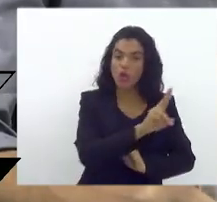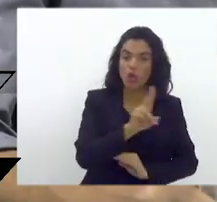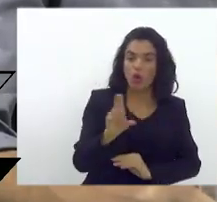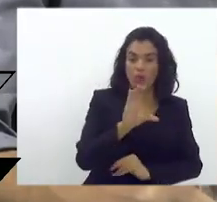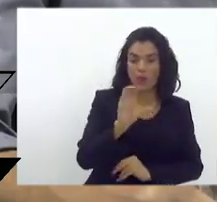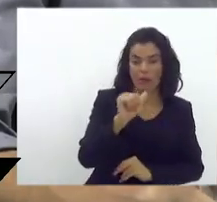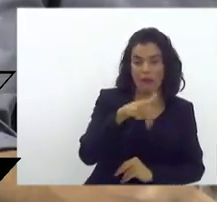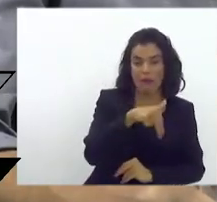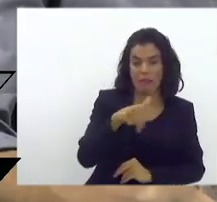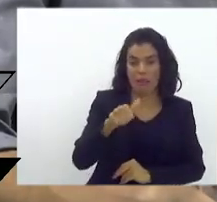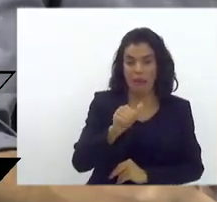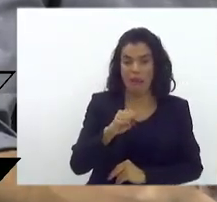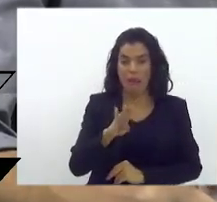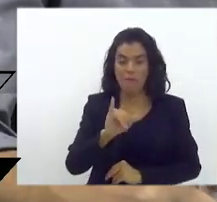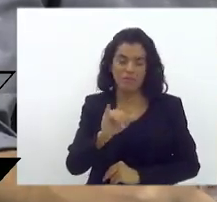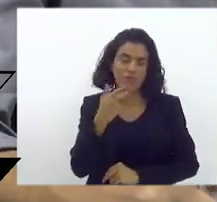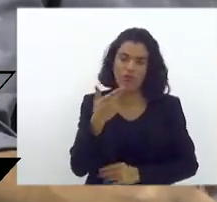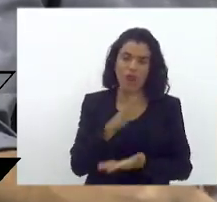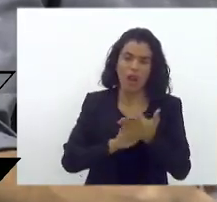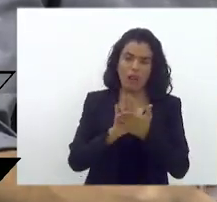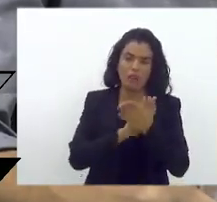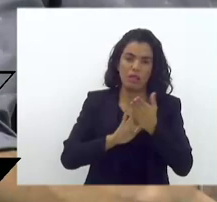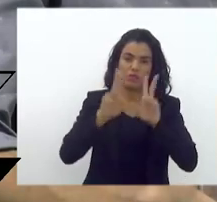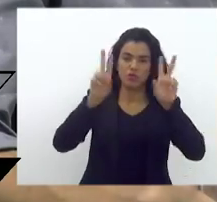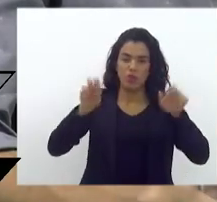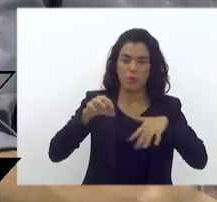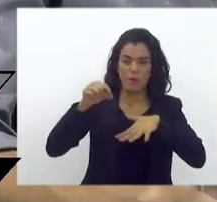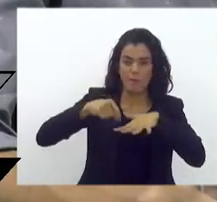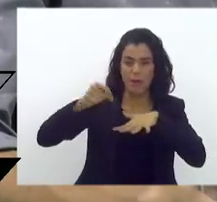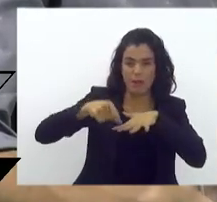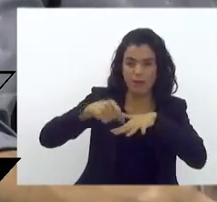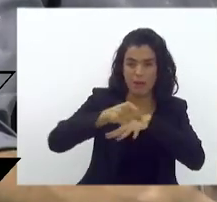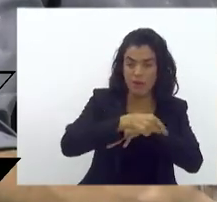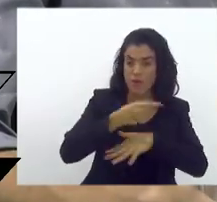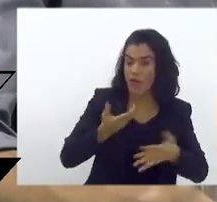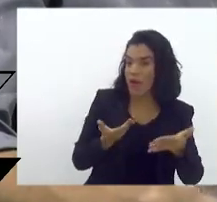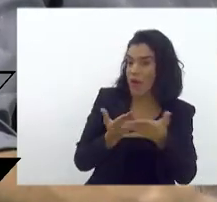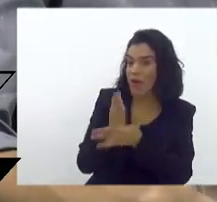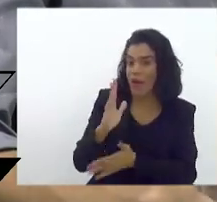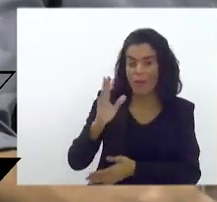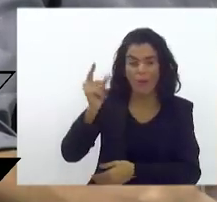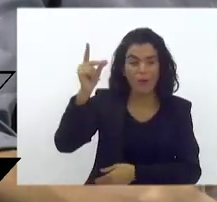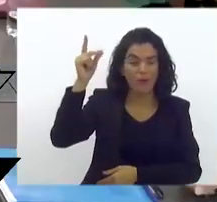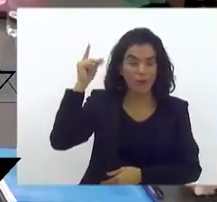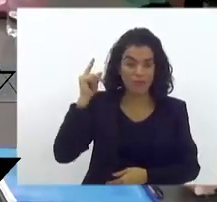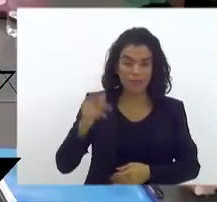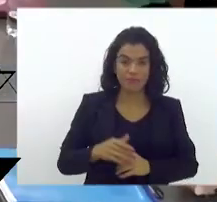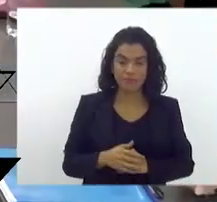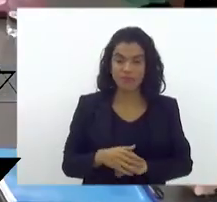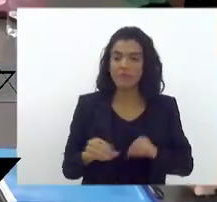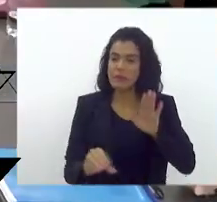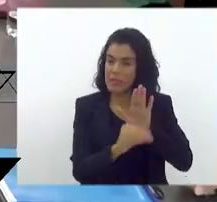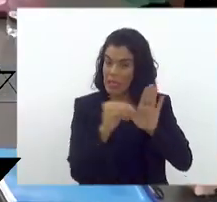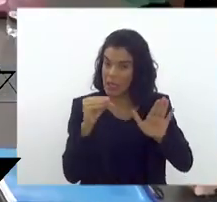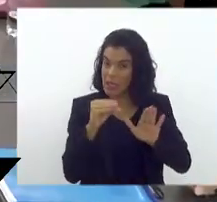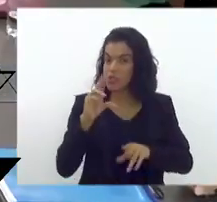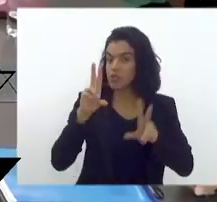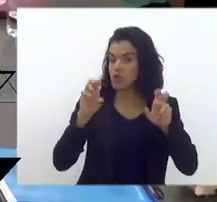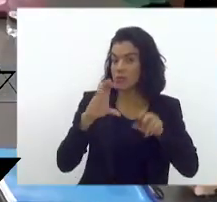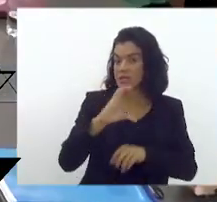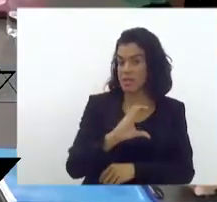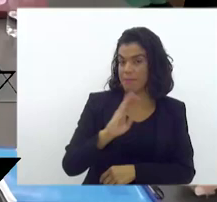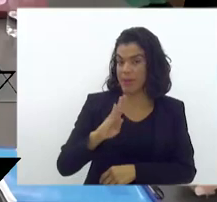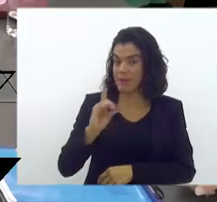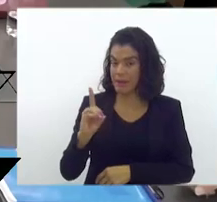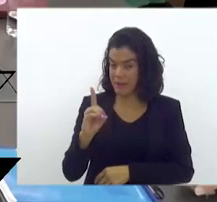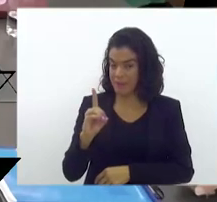cannabis medicinal, que não menciona o plantio. Fica idêntico ao que foi aprovado em 18 estados. Se não me engano, tem emendas sobre canabidiol e não